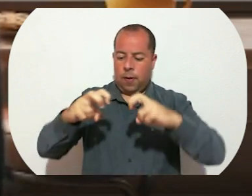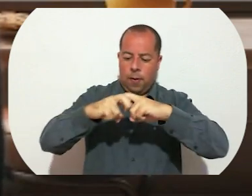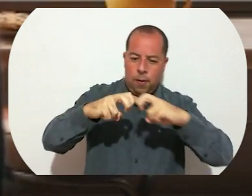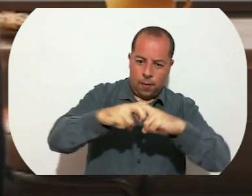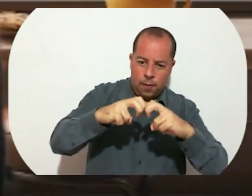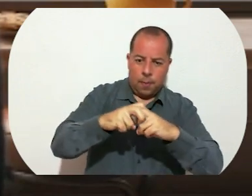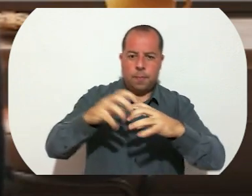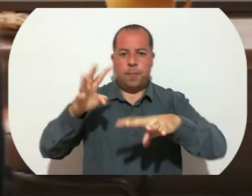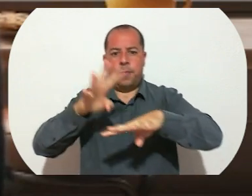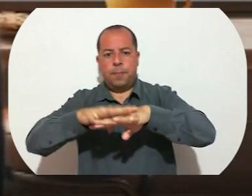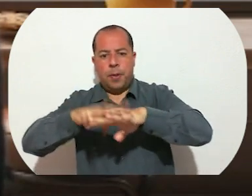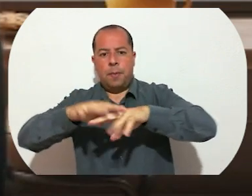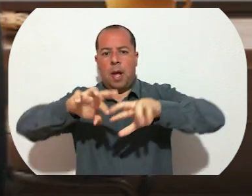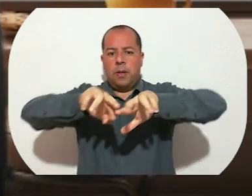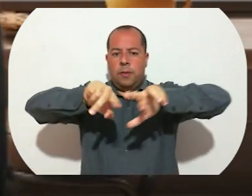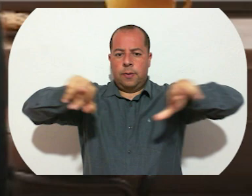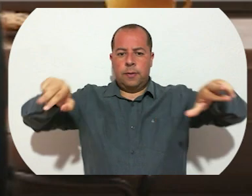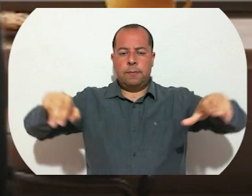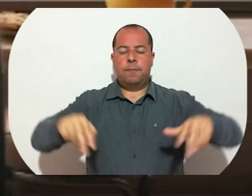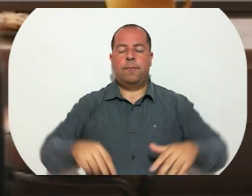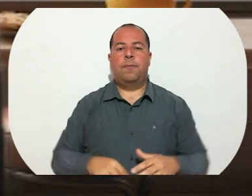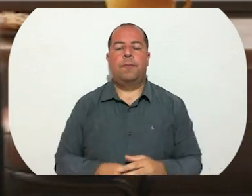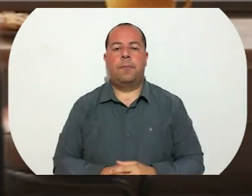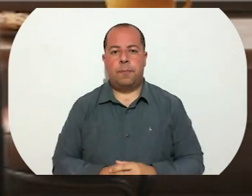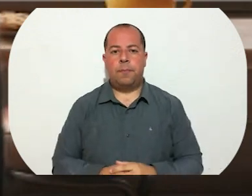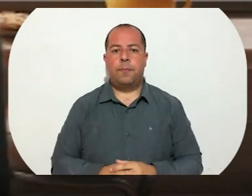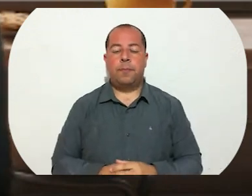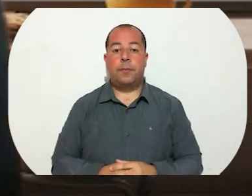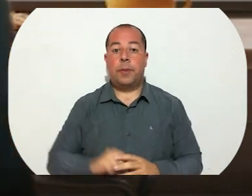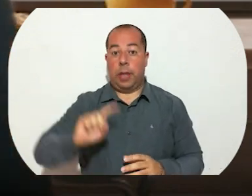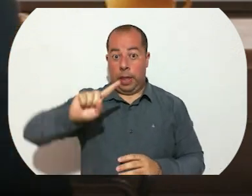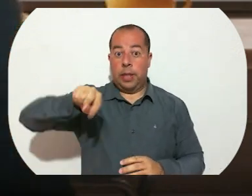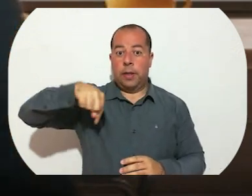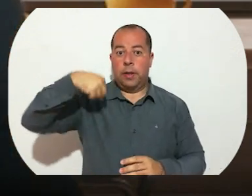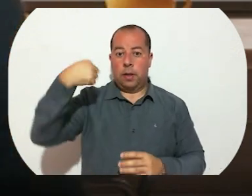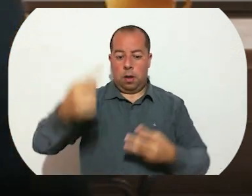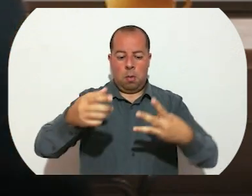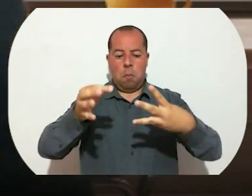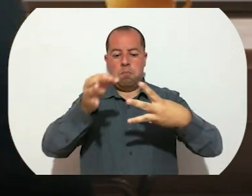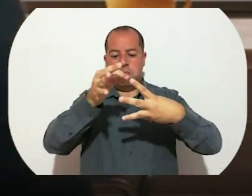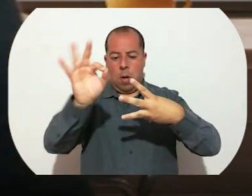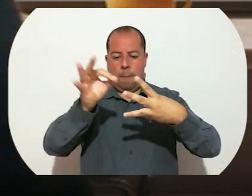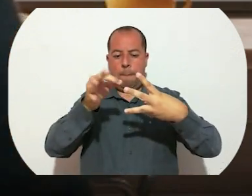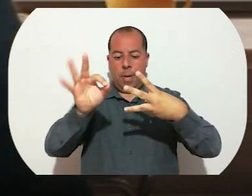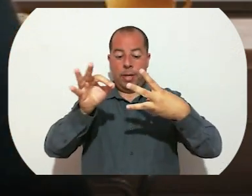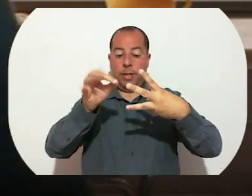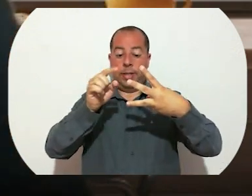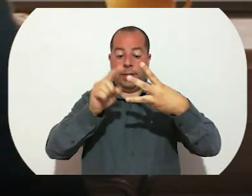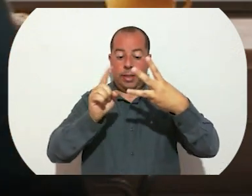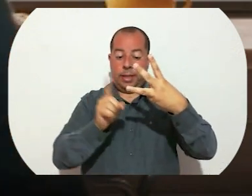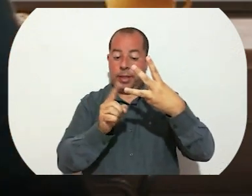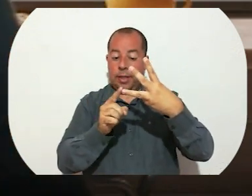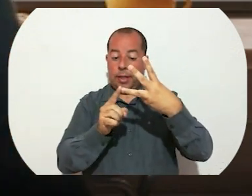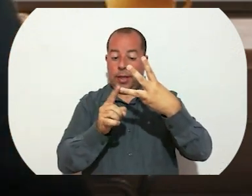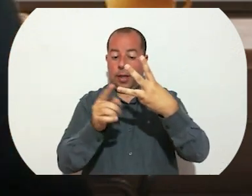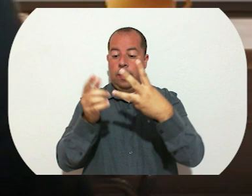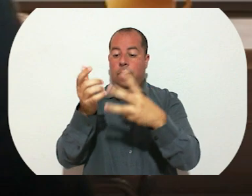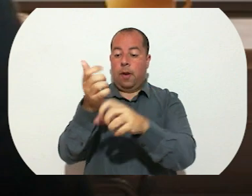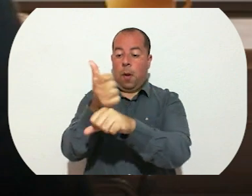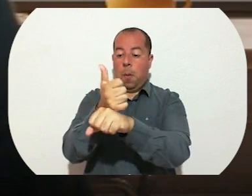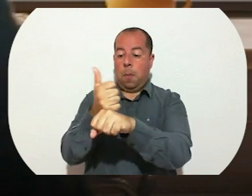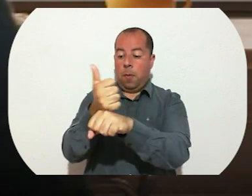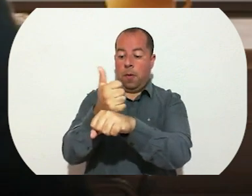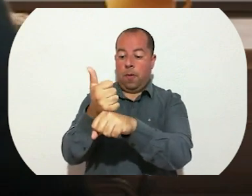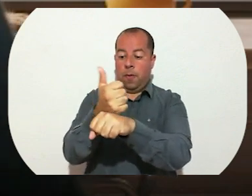cálculo, física, álgebra, entre outras disciplinas. Após a conclusão do núcleo básico, o aluno passa para o